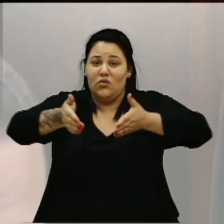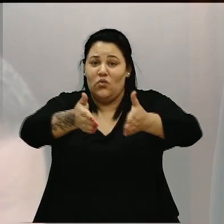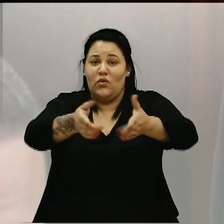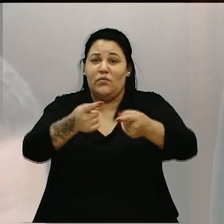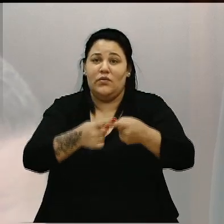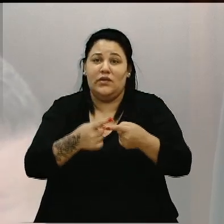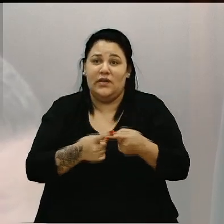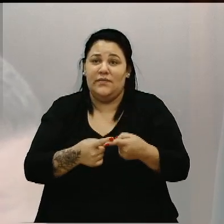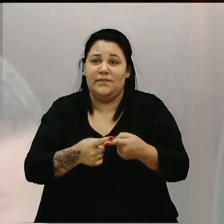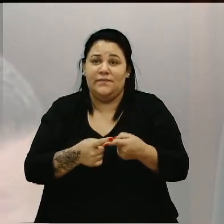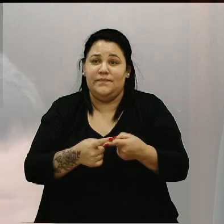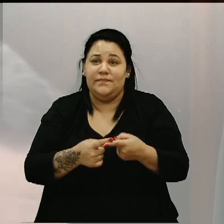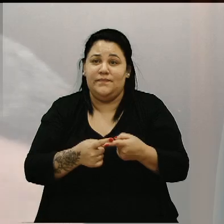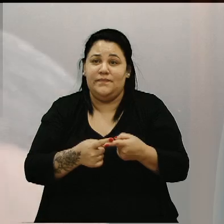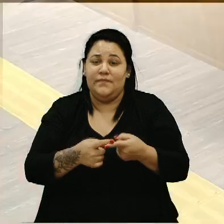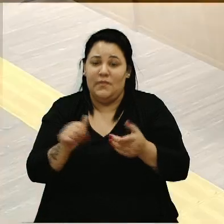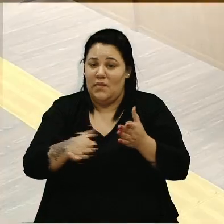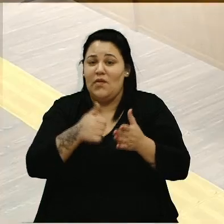escoar a nossa produção, né?